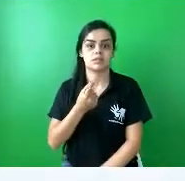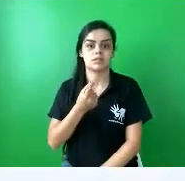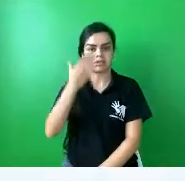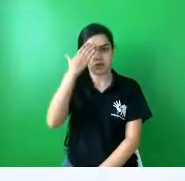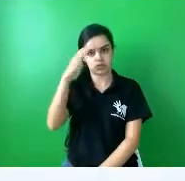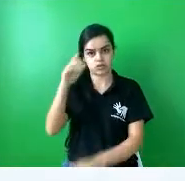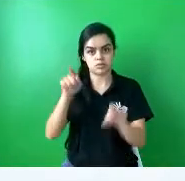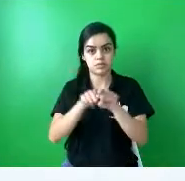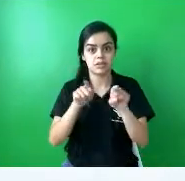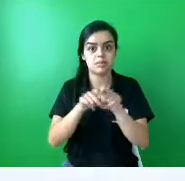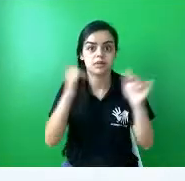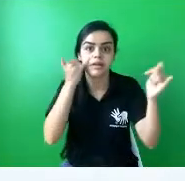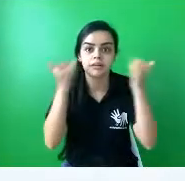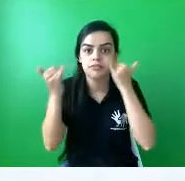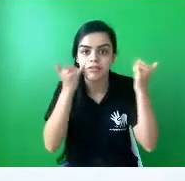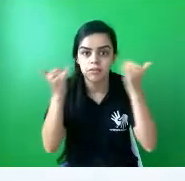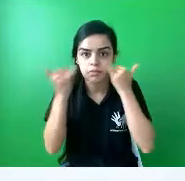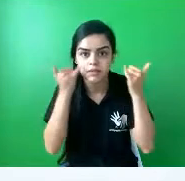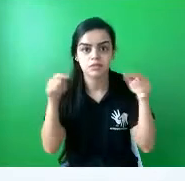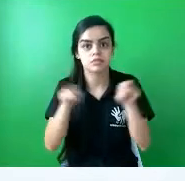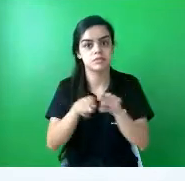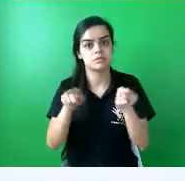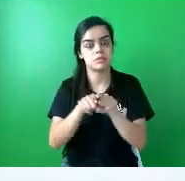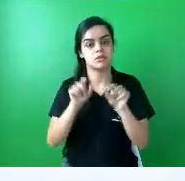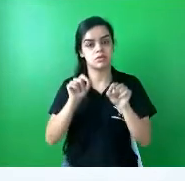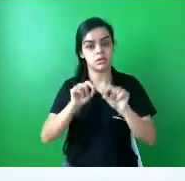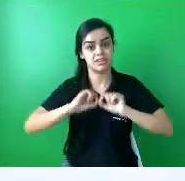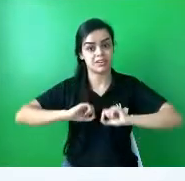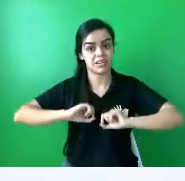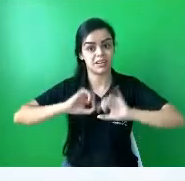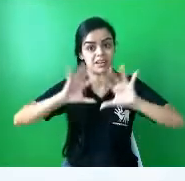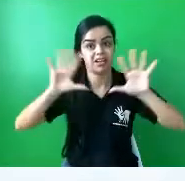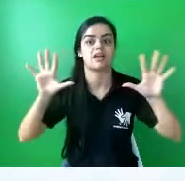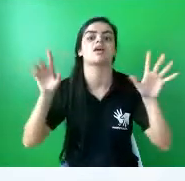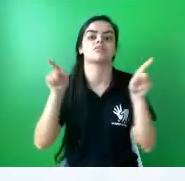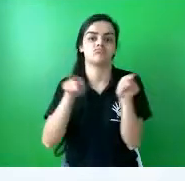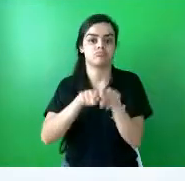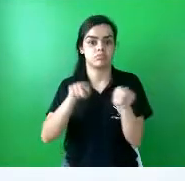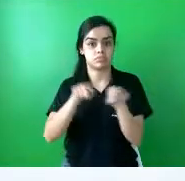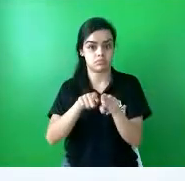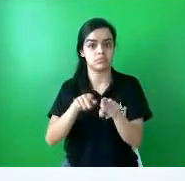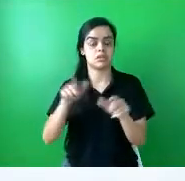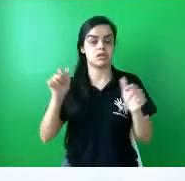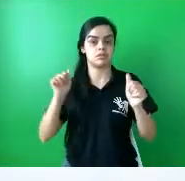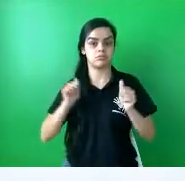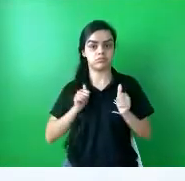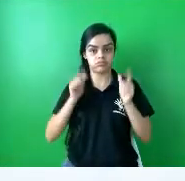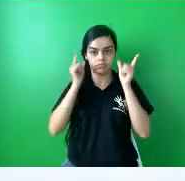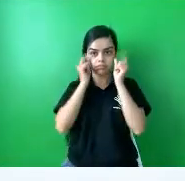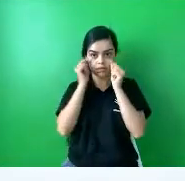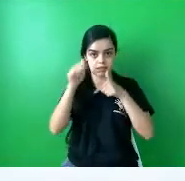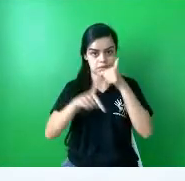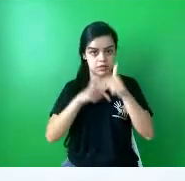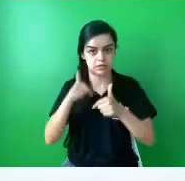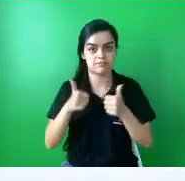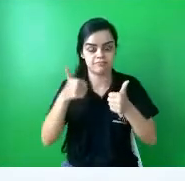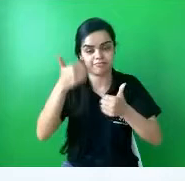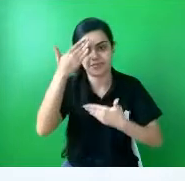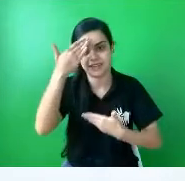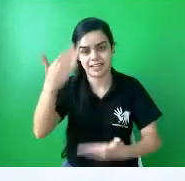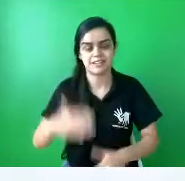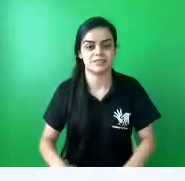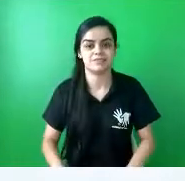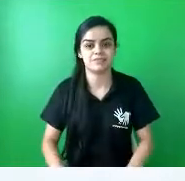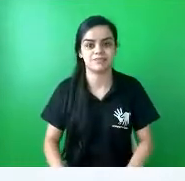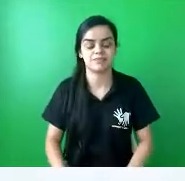Curitiba as informações com clareza para assim trazer maior tranquilidade ao trabalhador. Obrigado, Gilce. Obrigado,